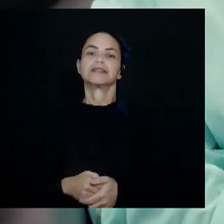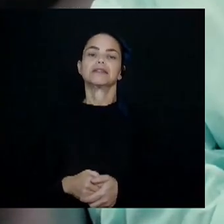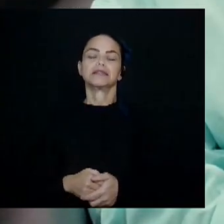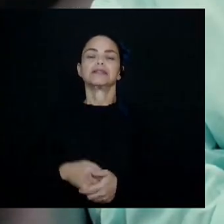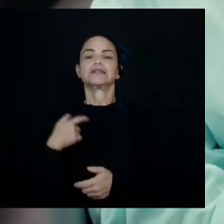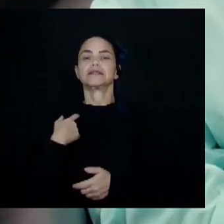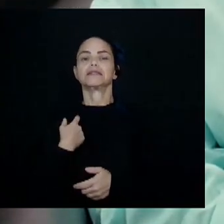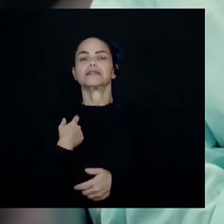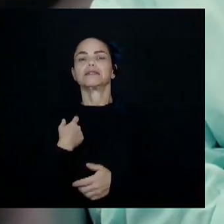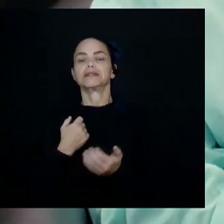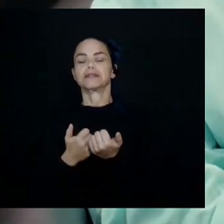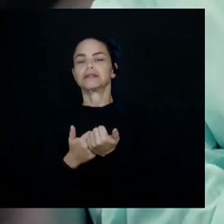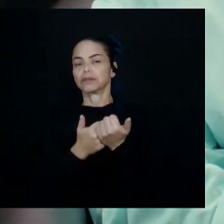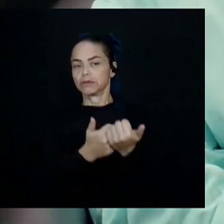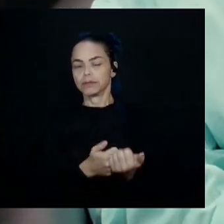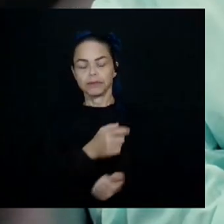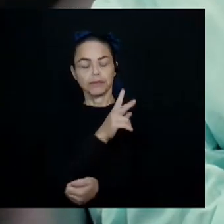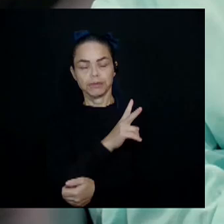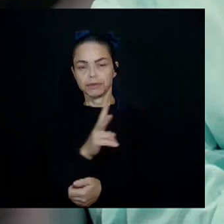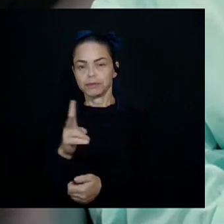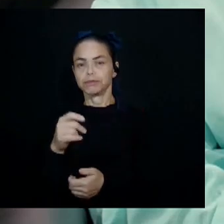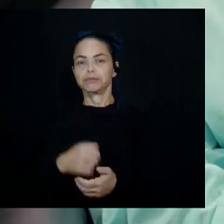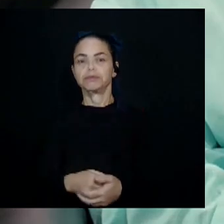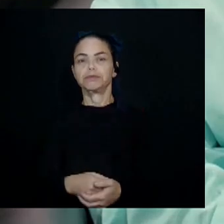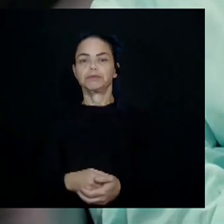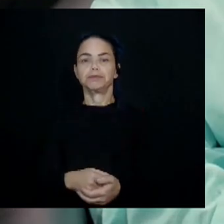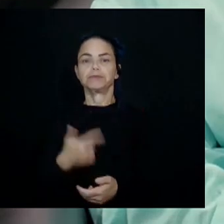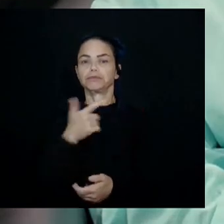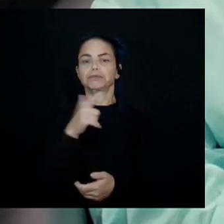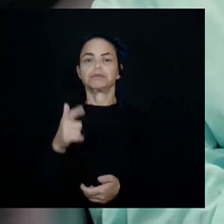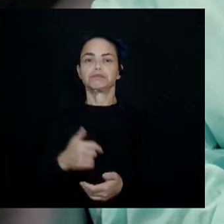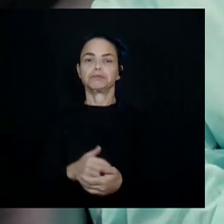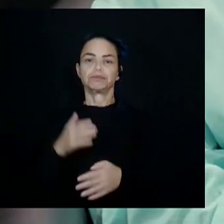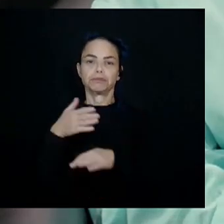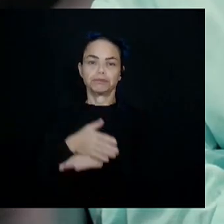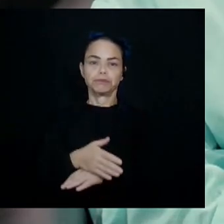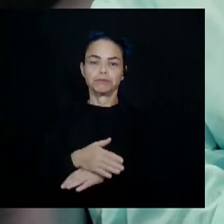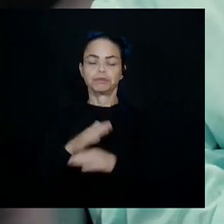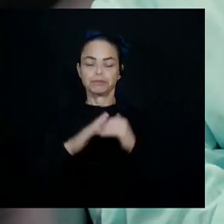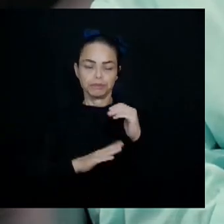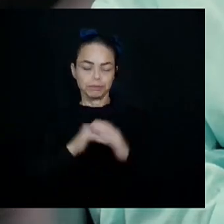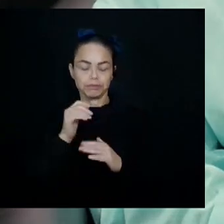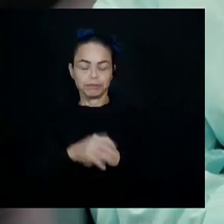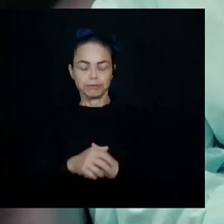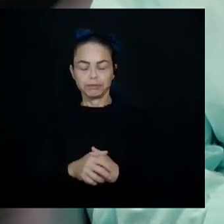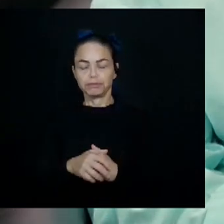apoio. Sempre. Então, não tem acesso ao profissional XYZ,